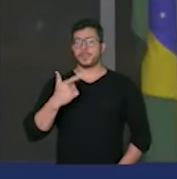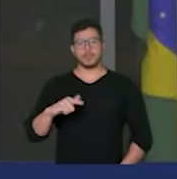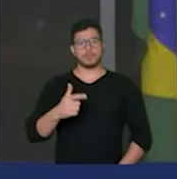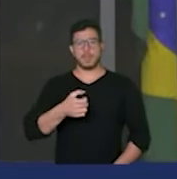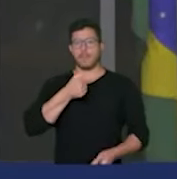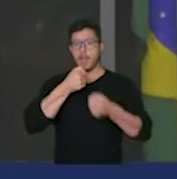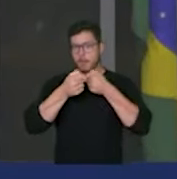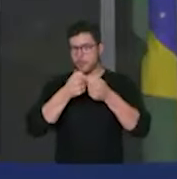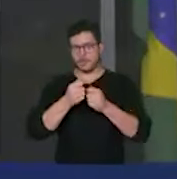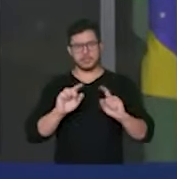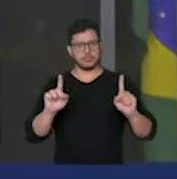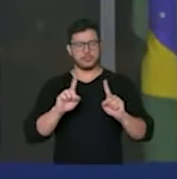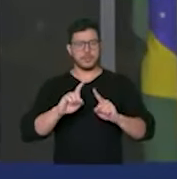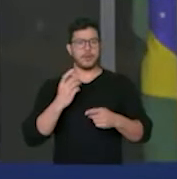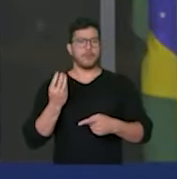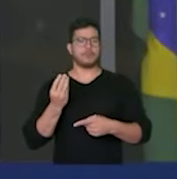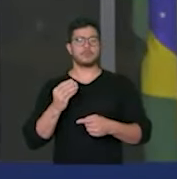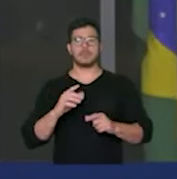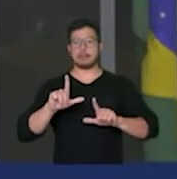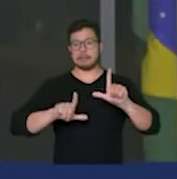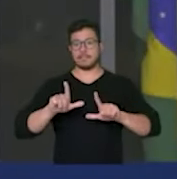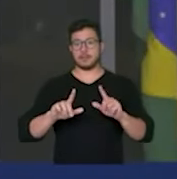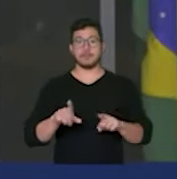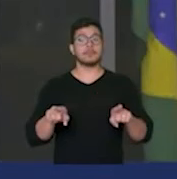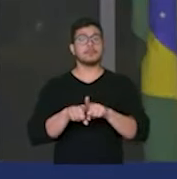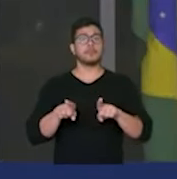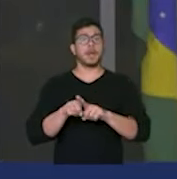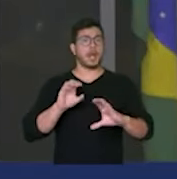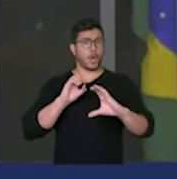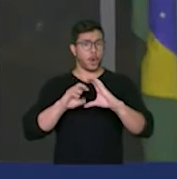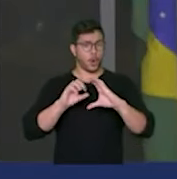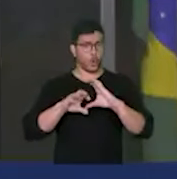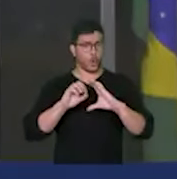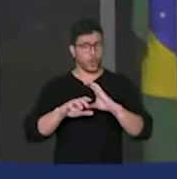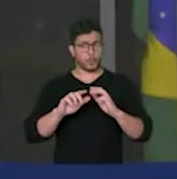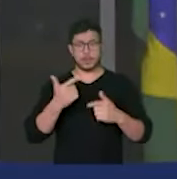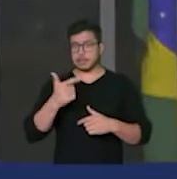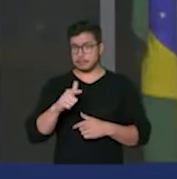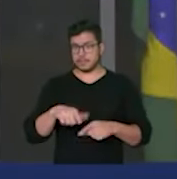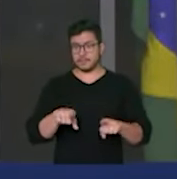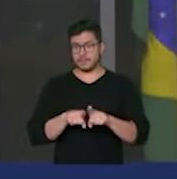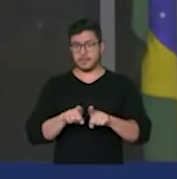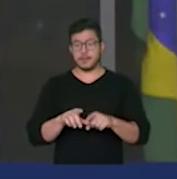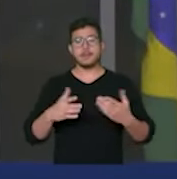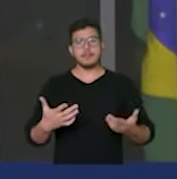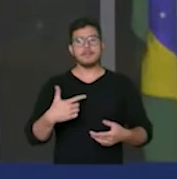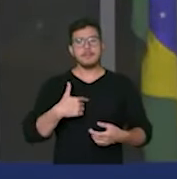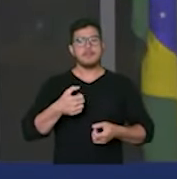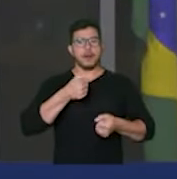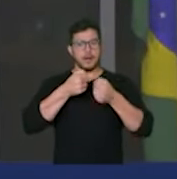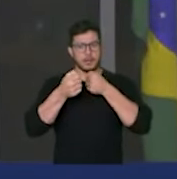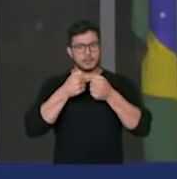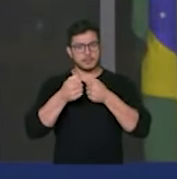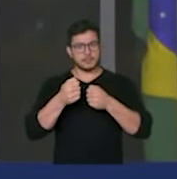como algumas entrevistas que eu dei para a Rede Globo. Uma entrevista que eu dei para Andréa Sadia no passado, 1 hora, no